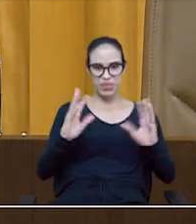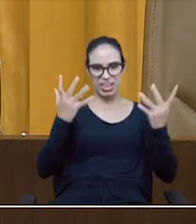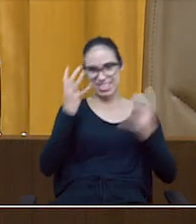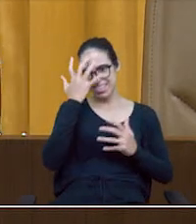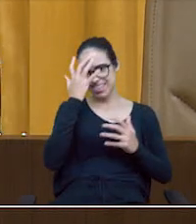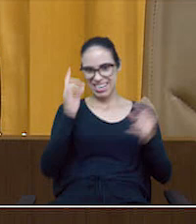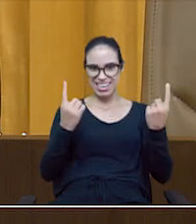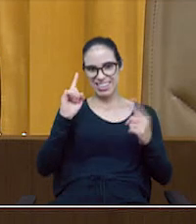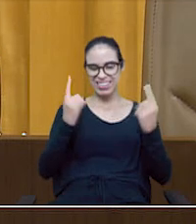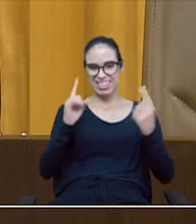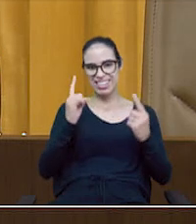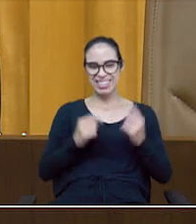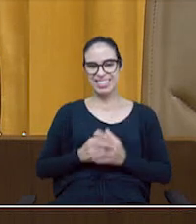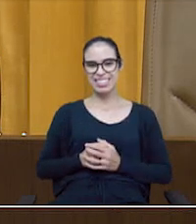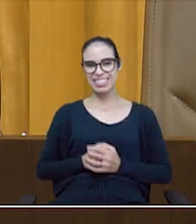ativo,